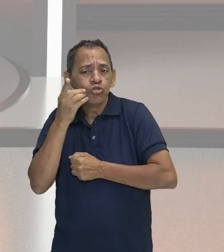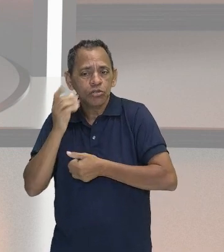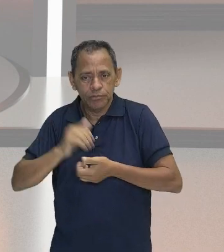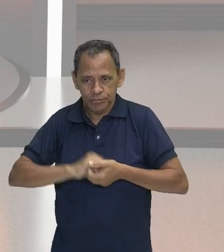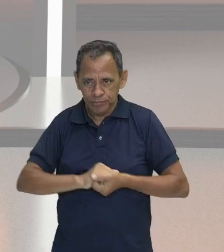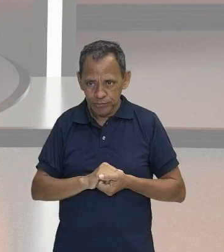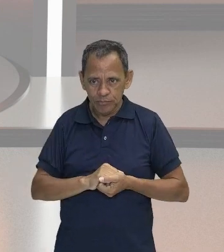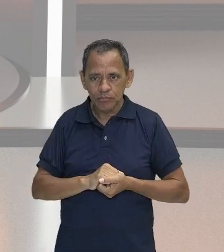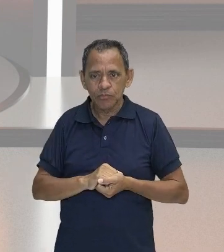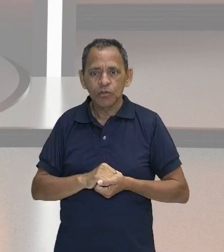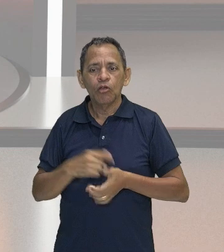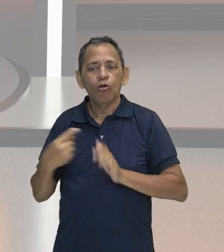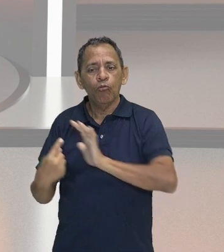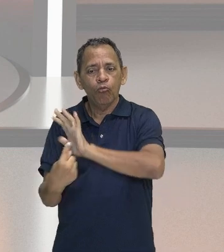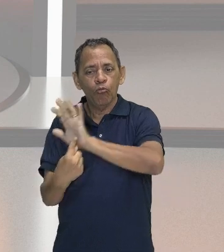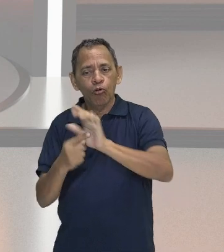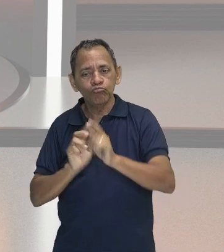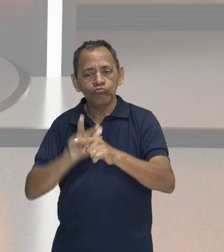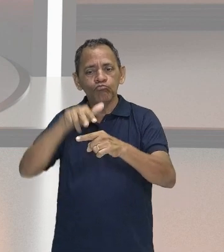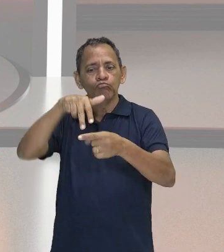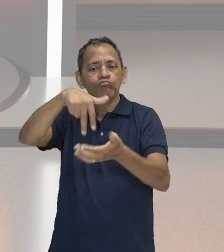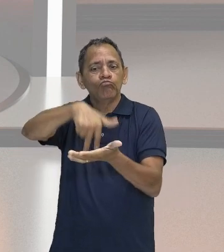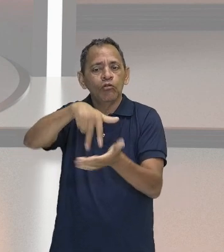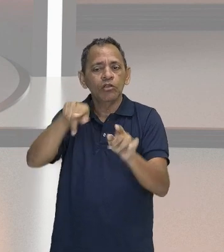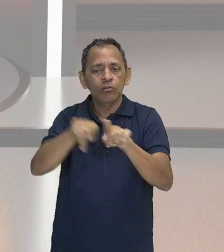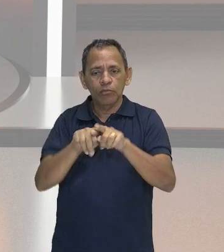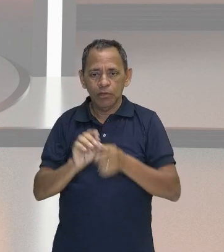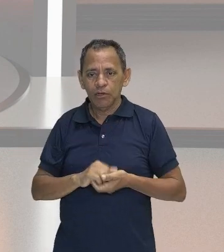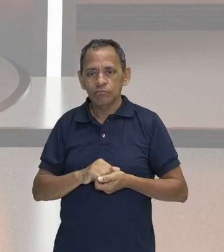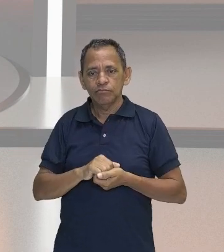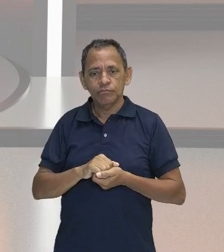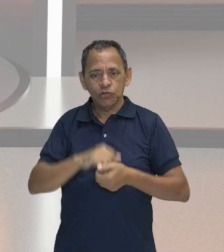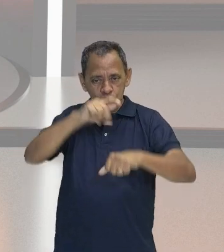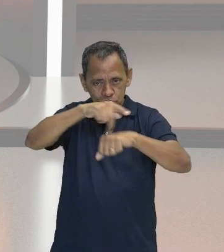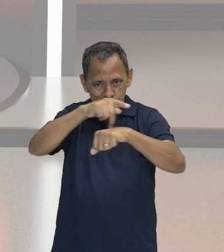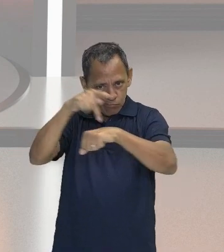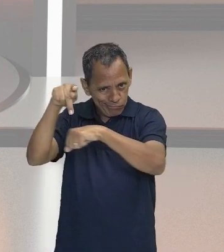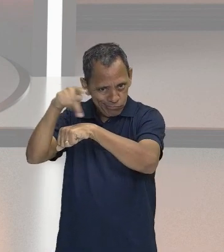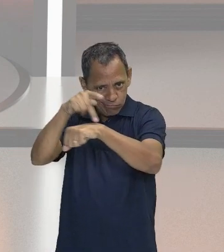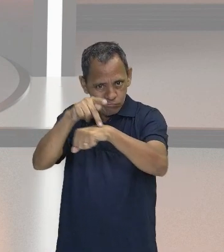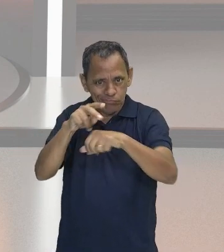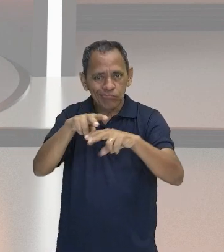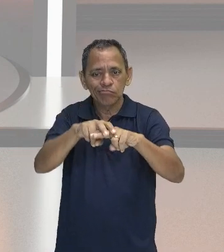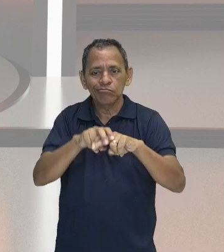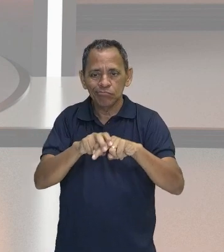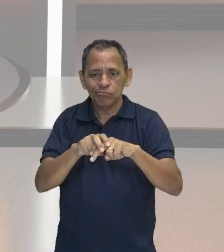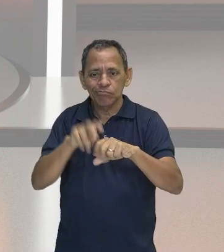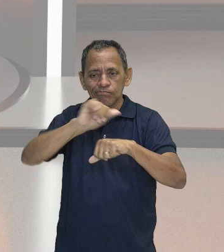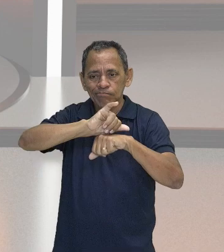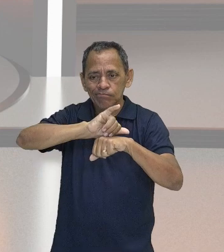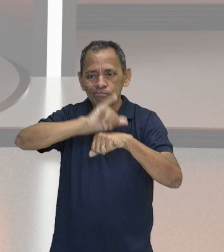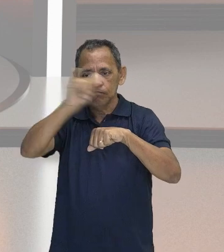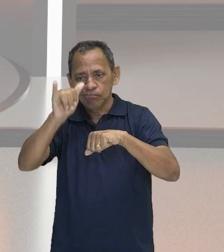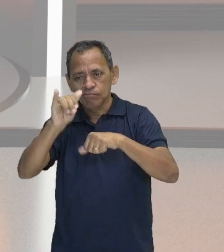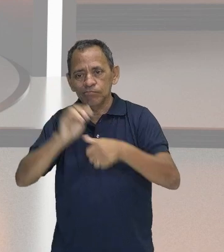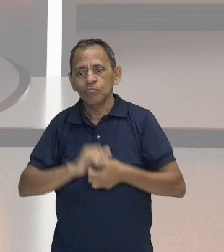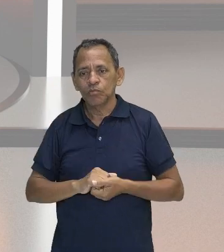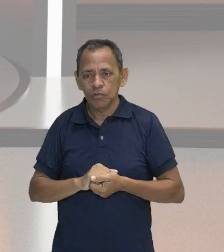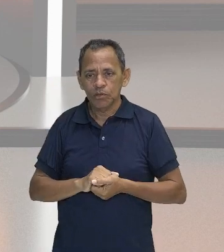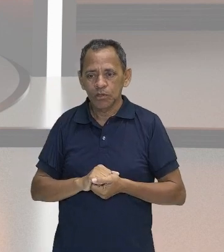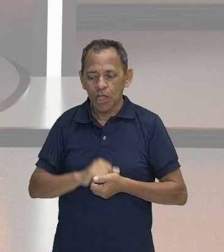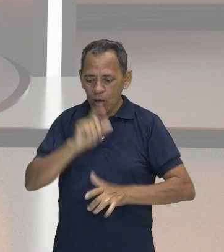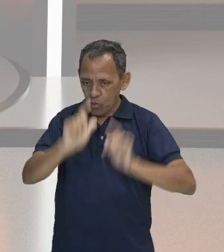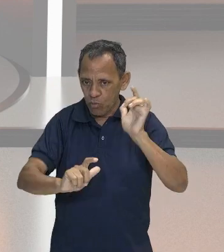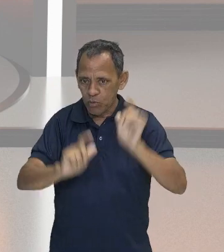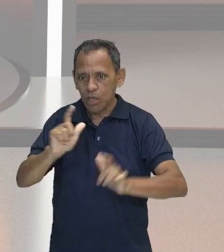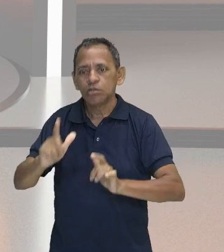né? Esse destaque internacional que eu coloquei para vocês por conta dessa exportação, né? E muitas das vezes a população ela